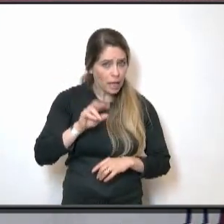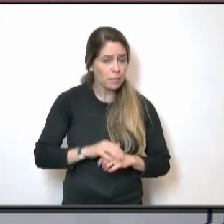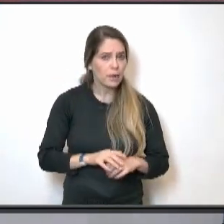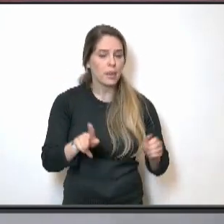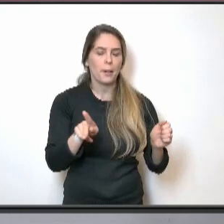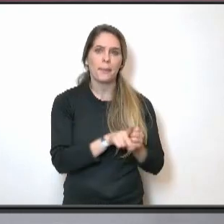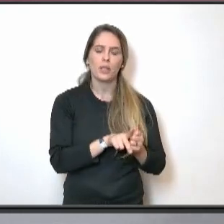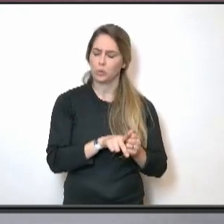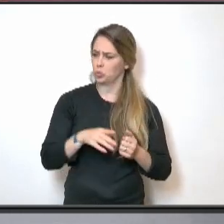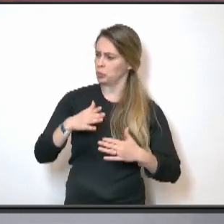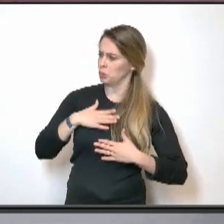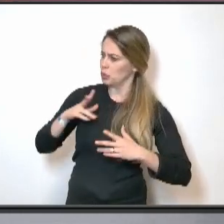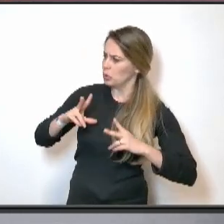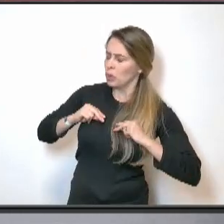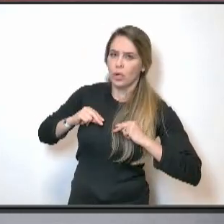uma reação.